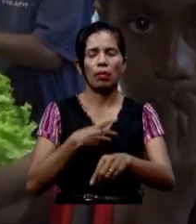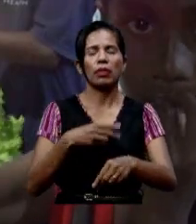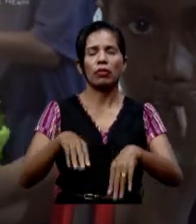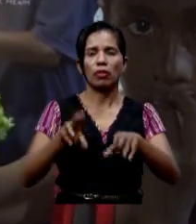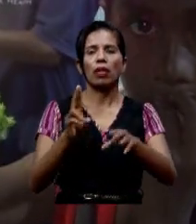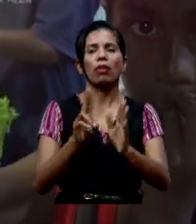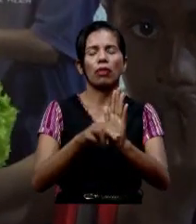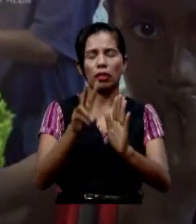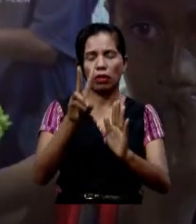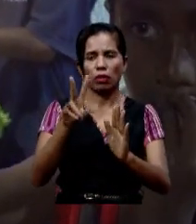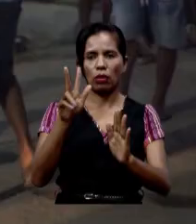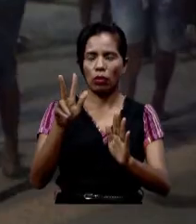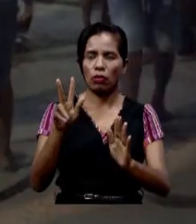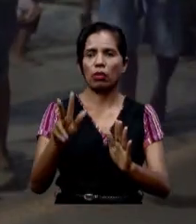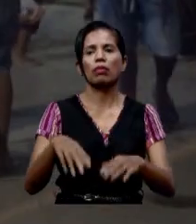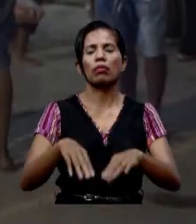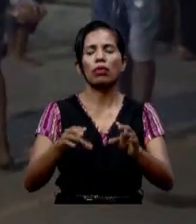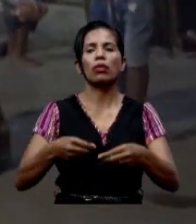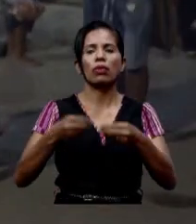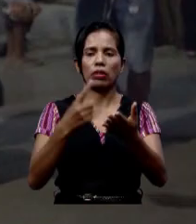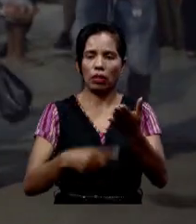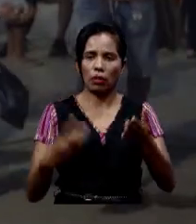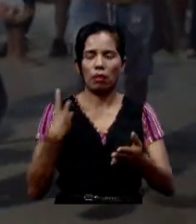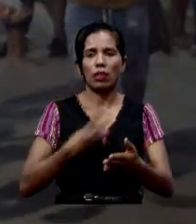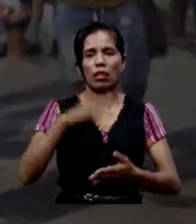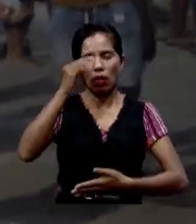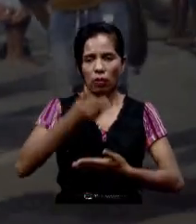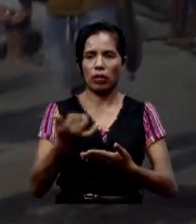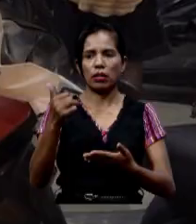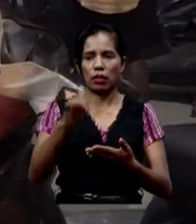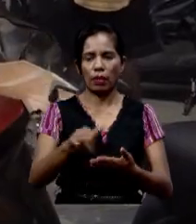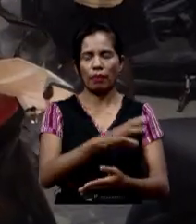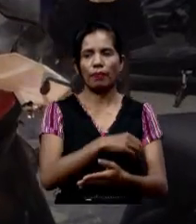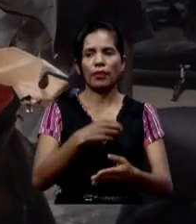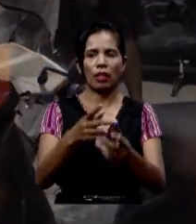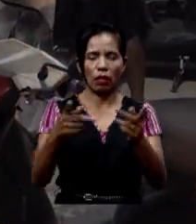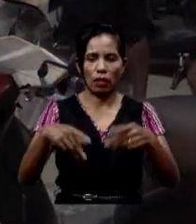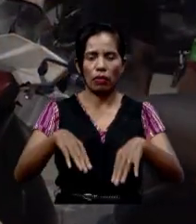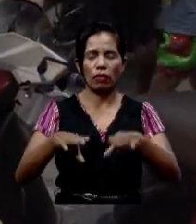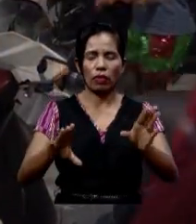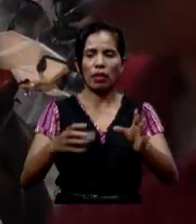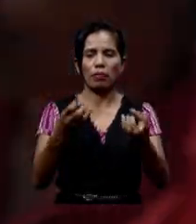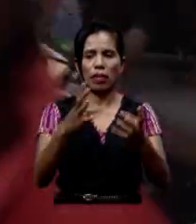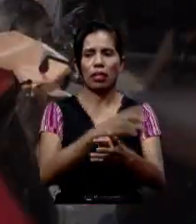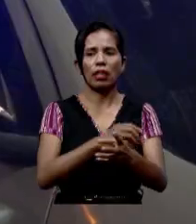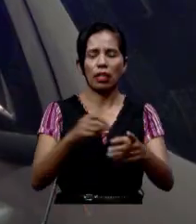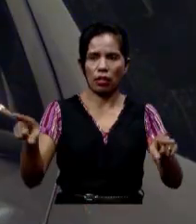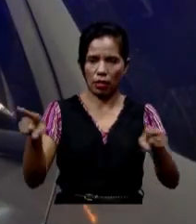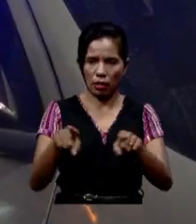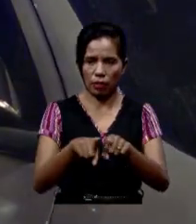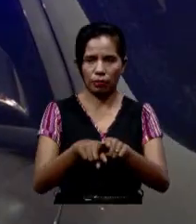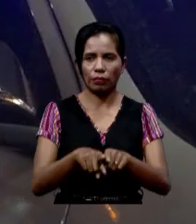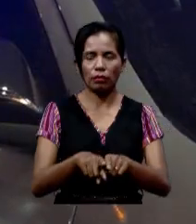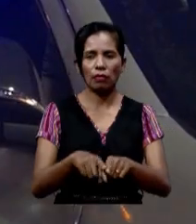sira ba skola mi fo saida ba mi no wan sira. Tiro observasaun GMN ia terenu, area nebe vendedor halau negosio trotoar leten makanesan,